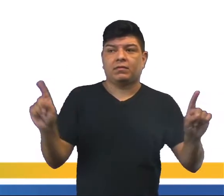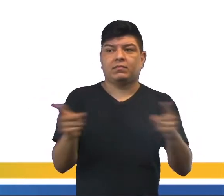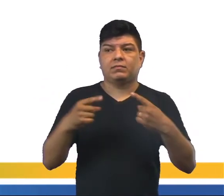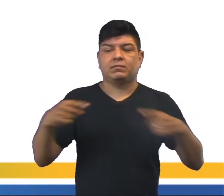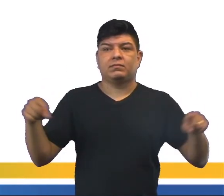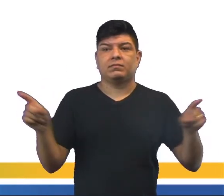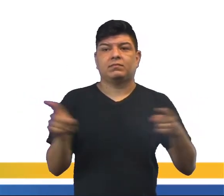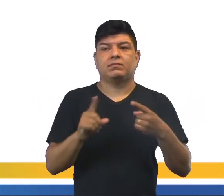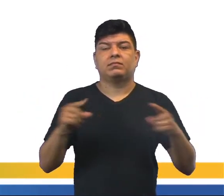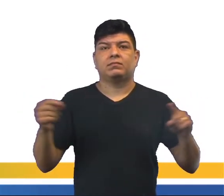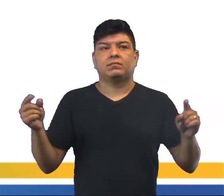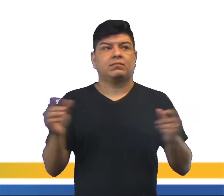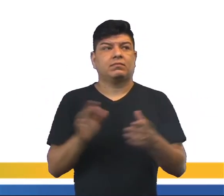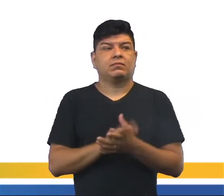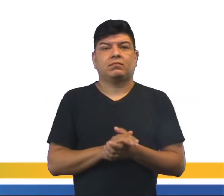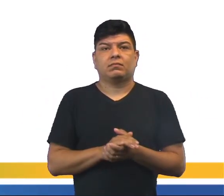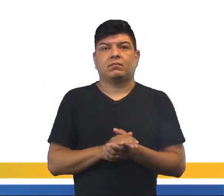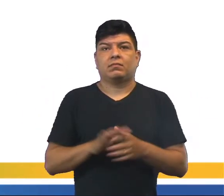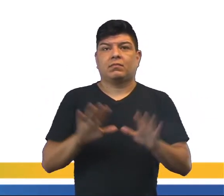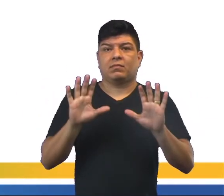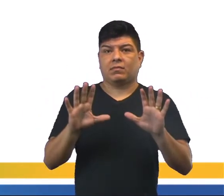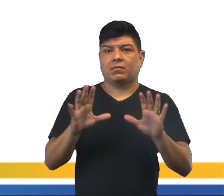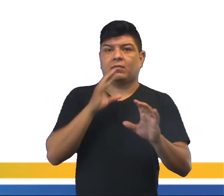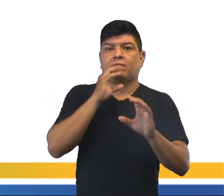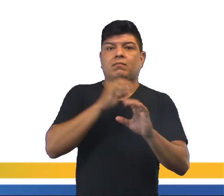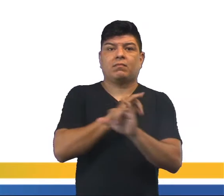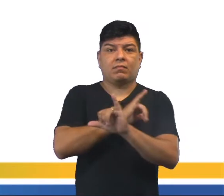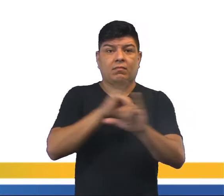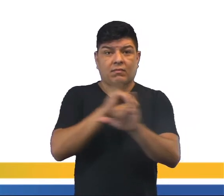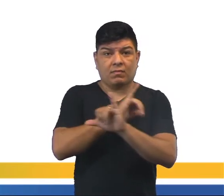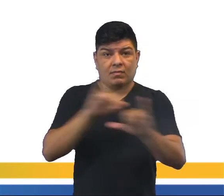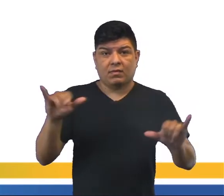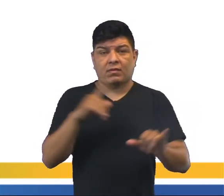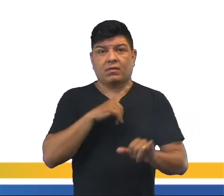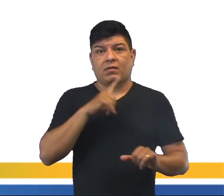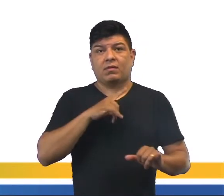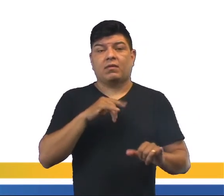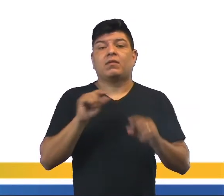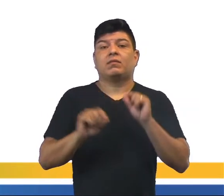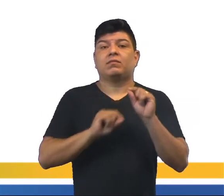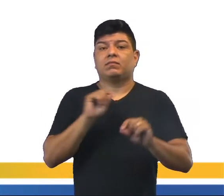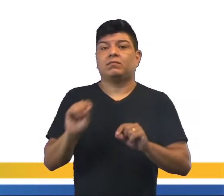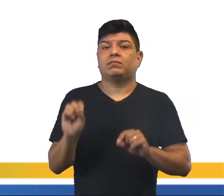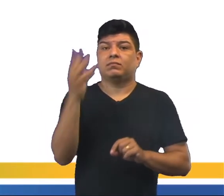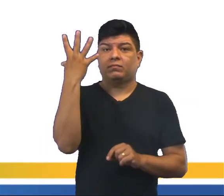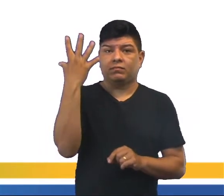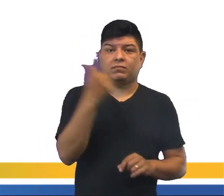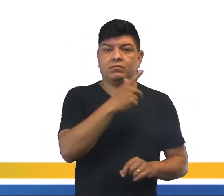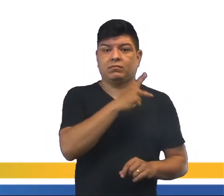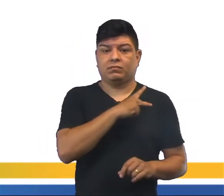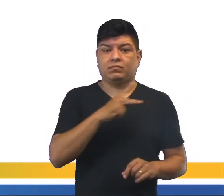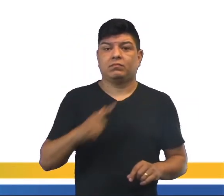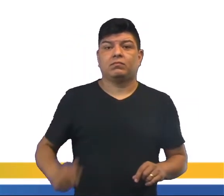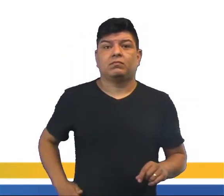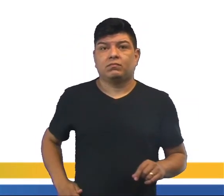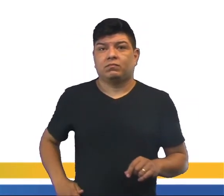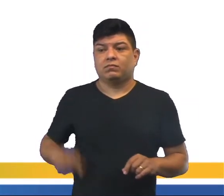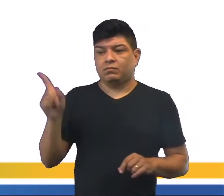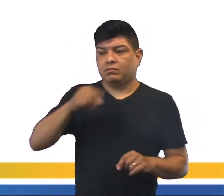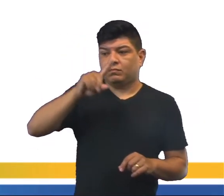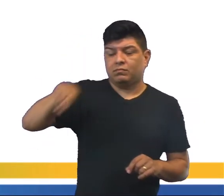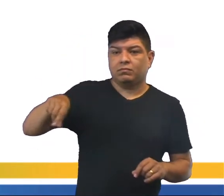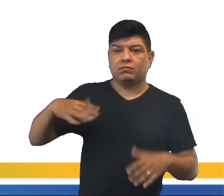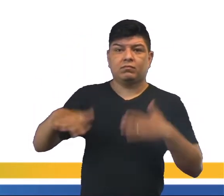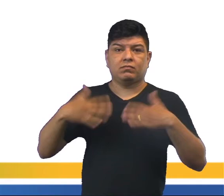criação do DIP, Departamento de Imprensa e Propaganda, para promover e divulgar as realizações do governo e censurar os